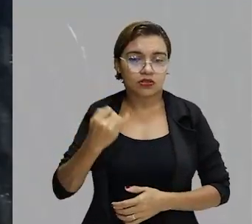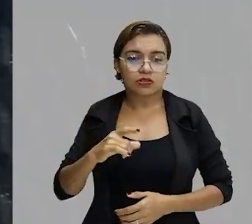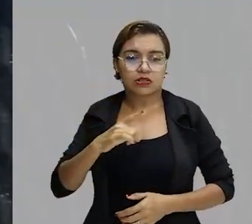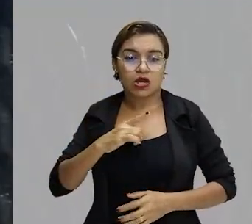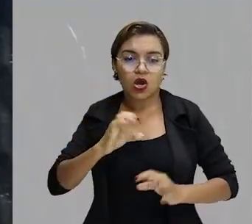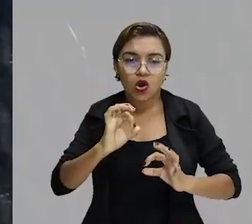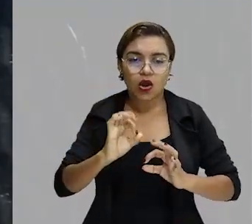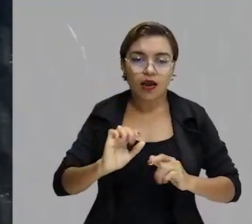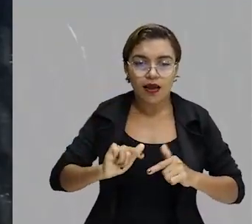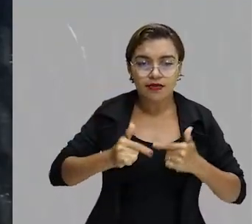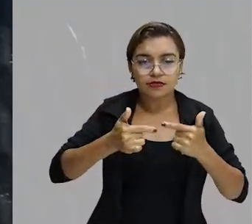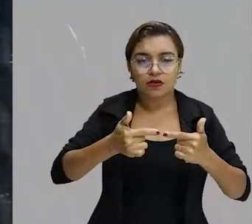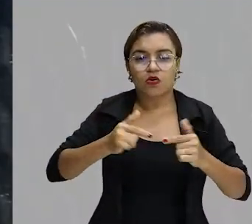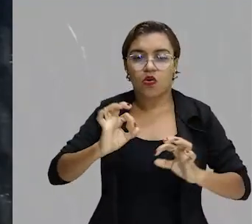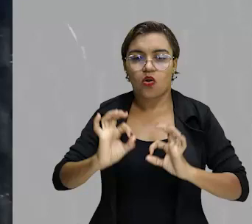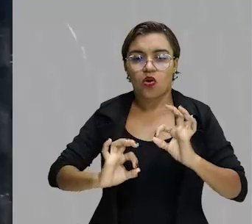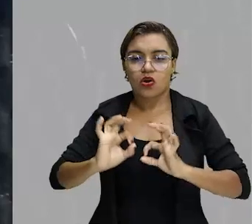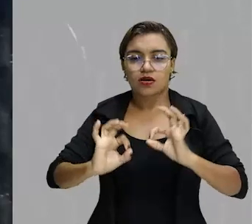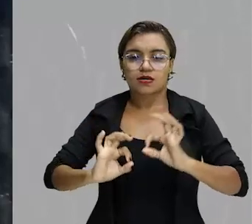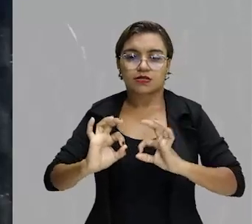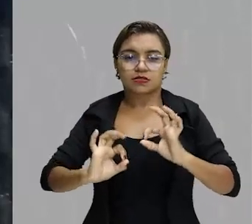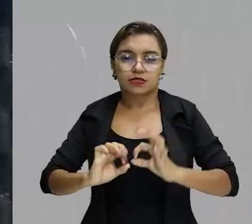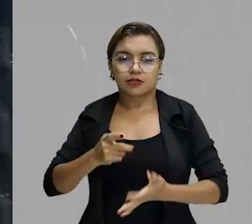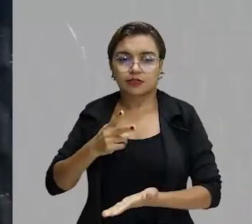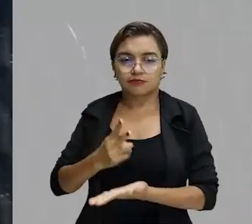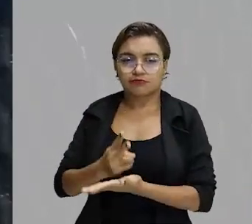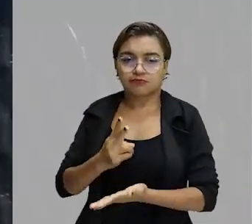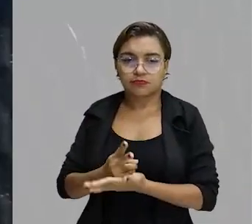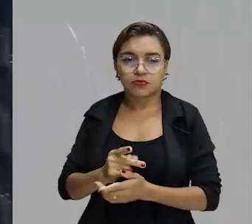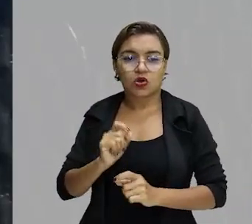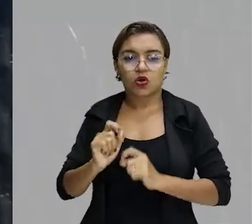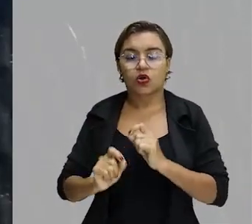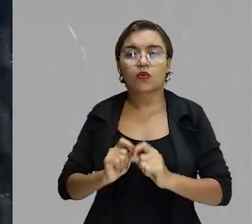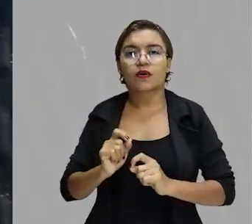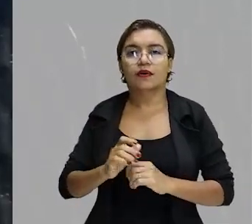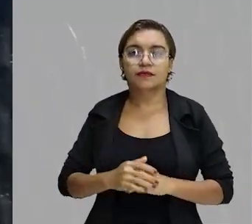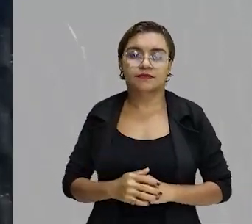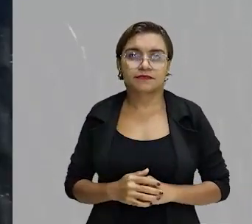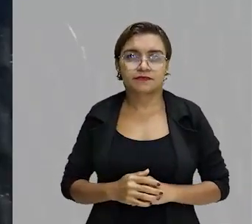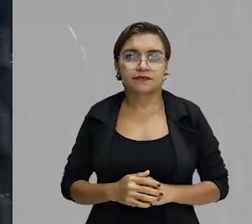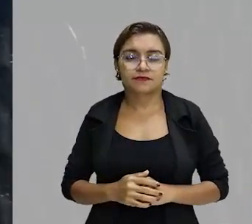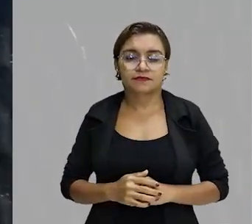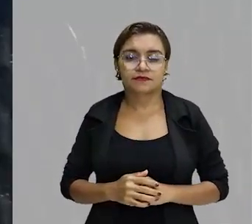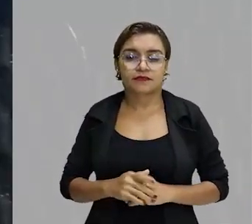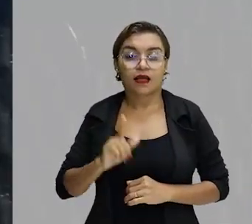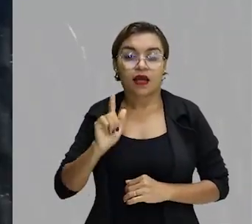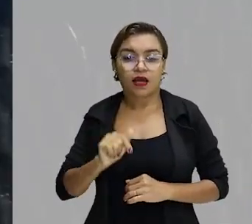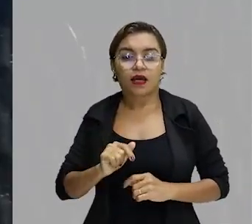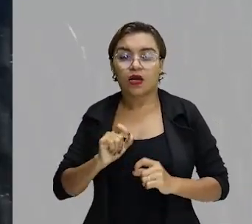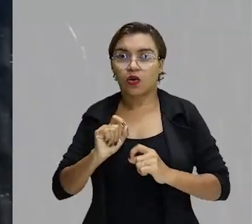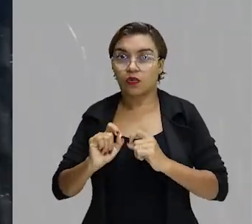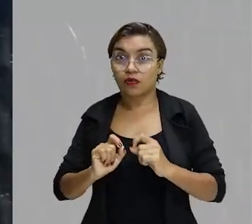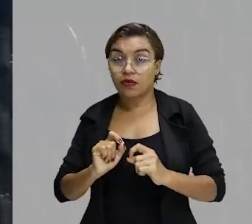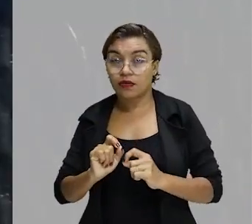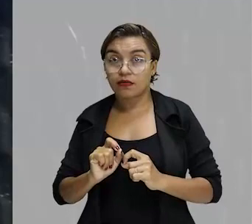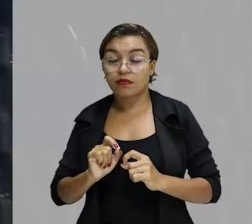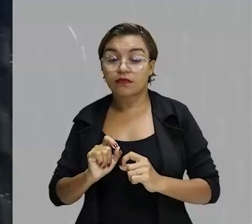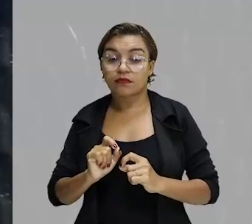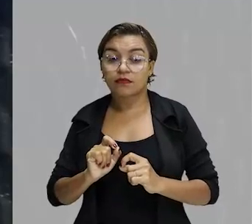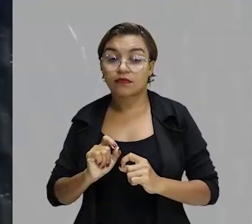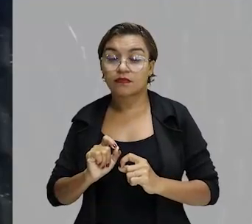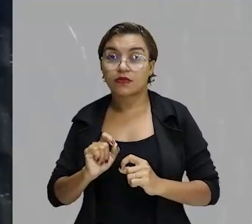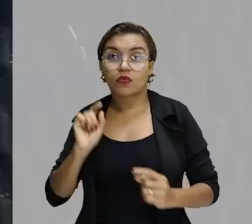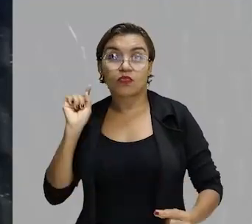de caráter permanente por uma determinada bandeira, que metaforicamente significa uma determinada causa que existe